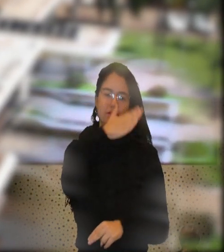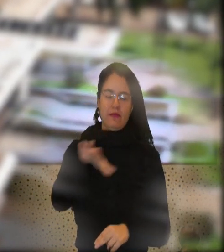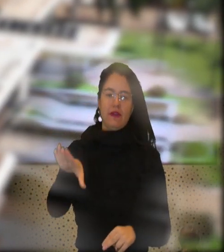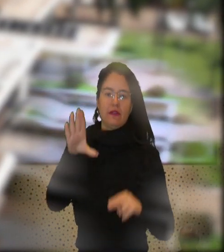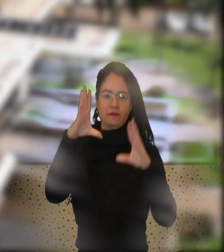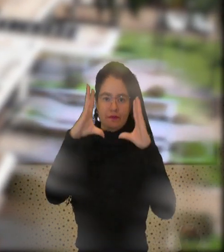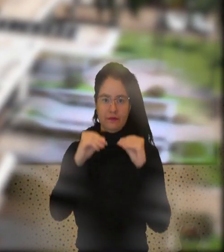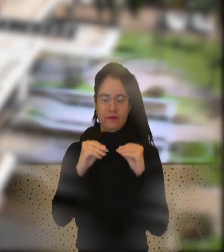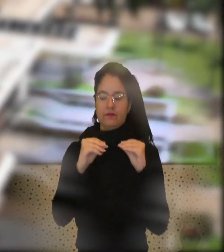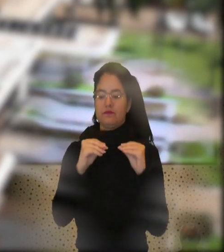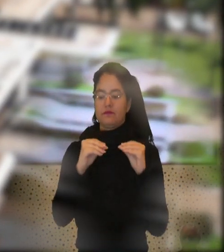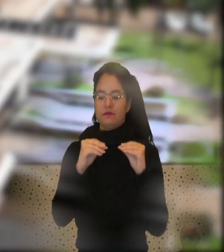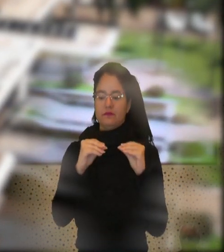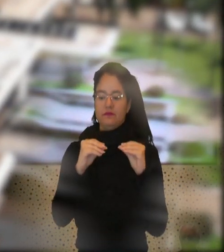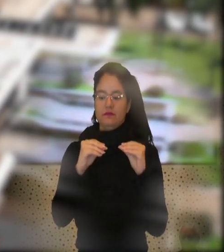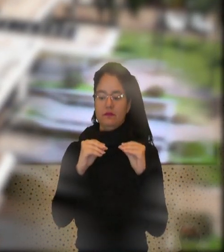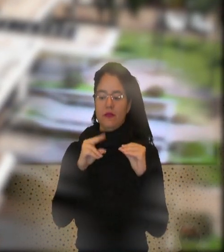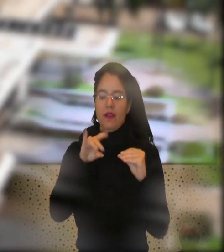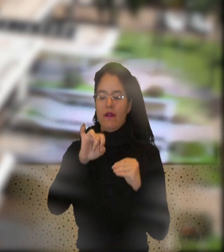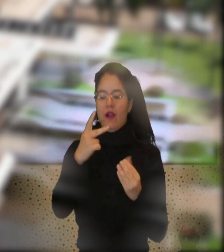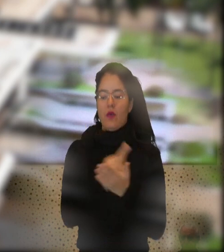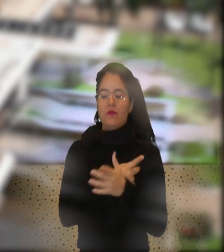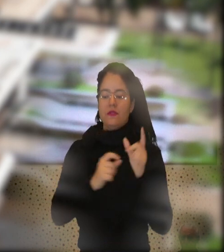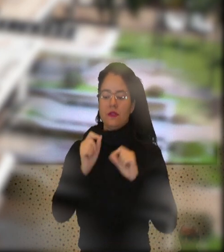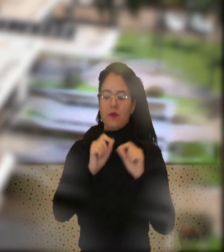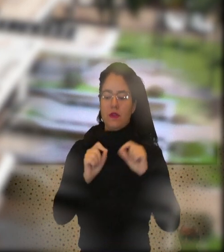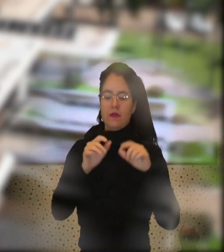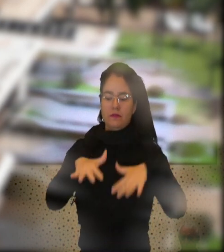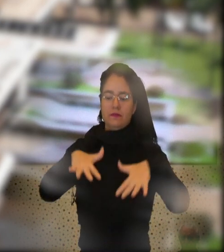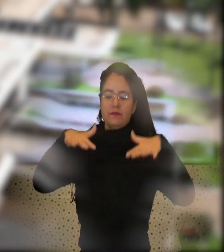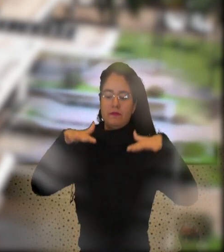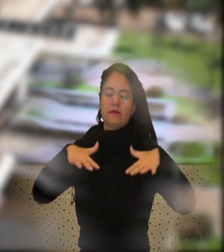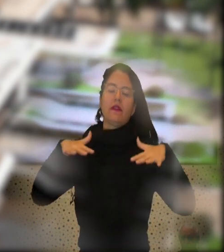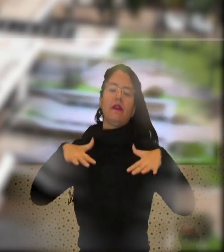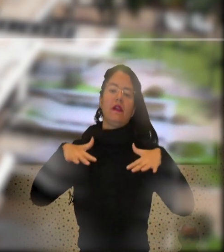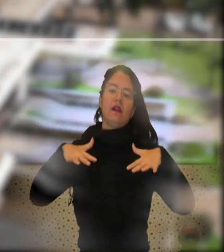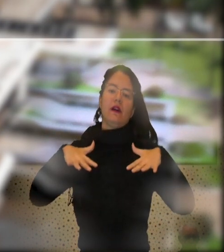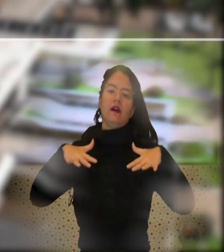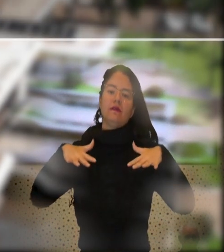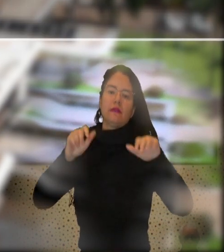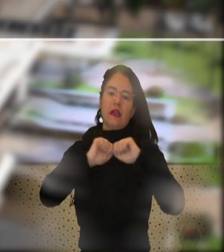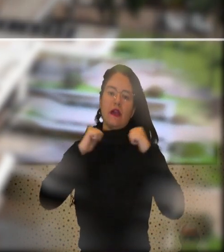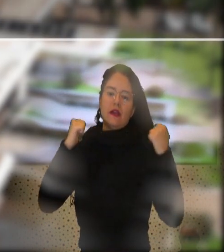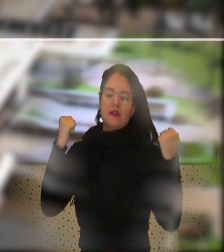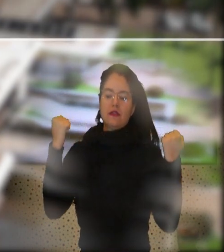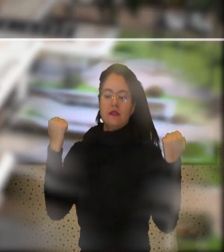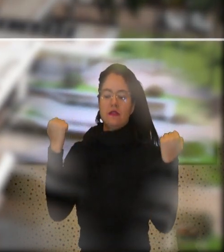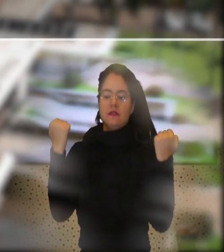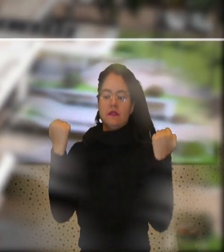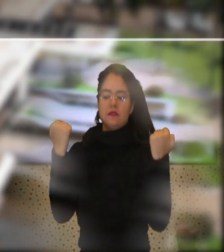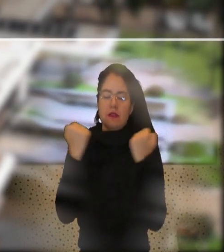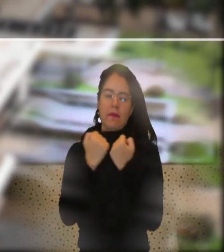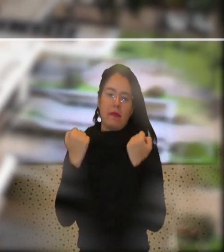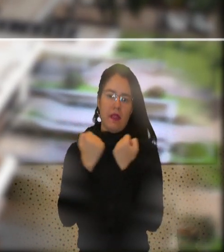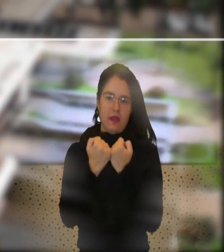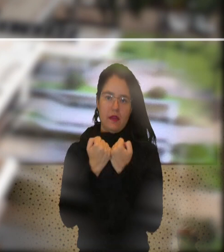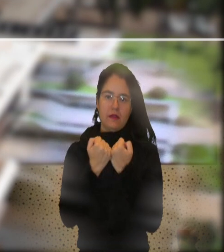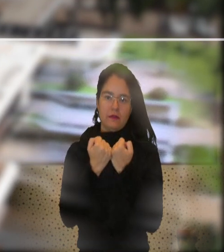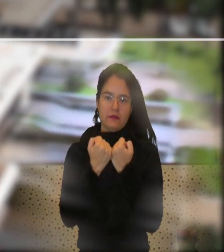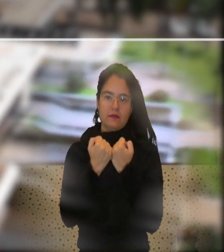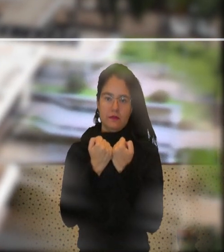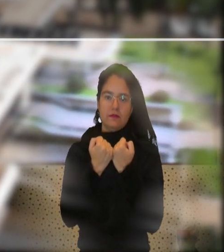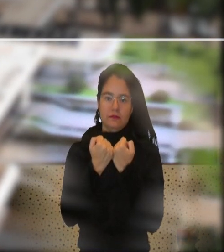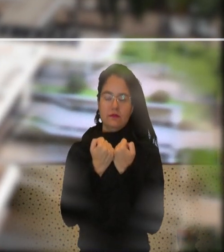minutos, no mini auditório, ocorrerá a sessão da Assembleia Ordinária da Igreja Memorial. Participe das